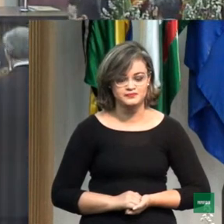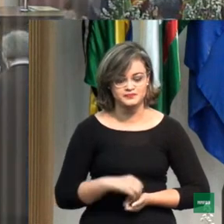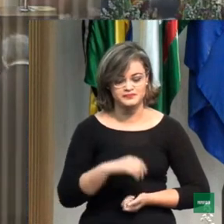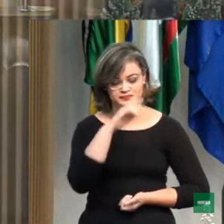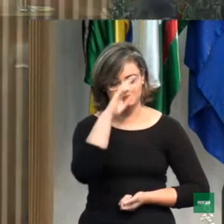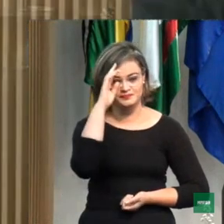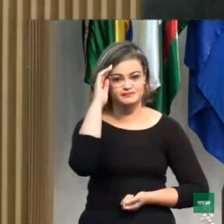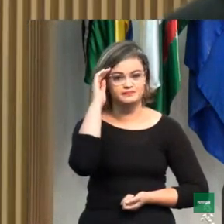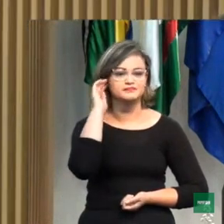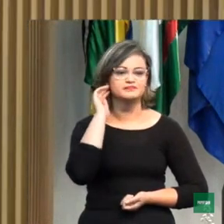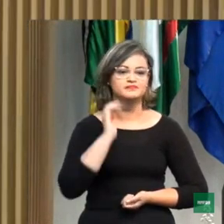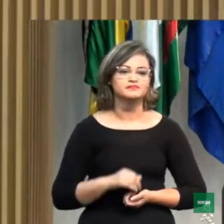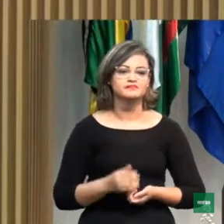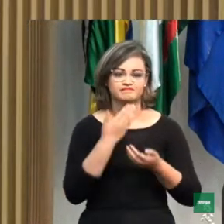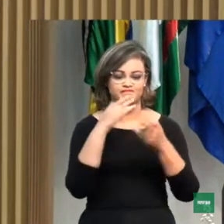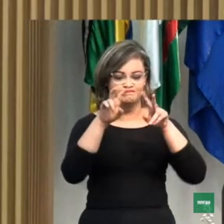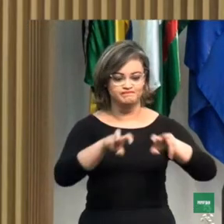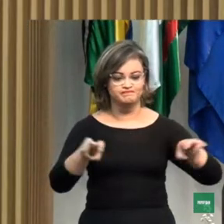Queiram tomar assento.